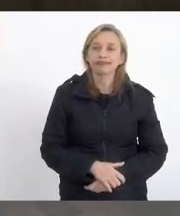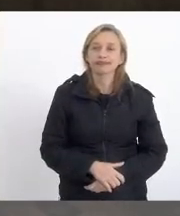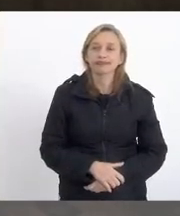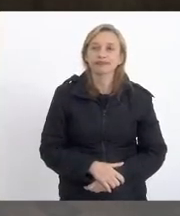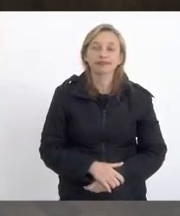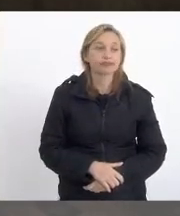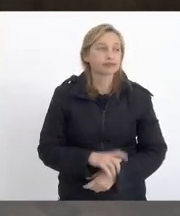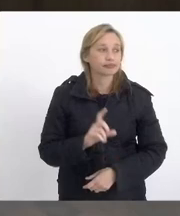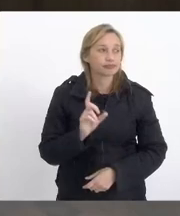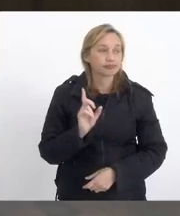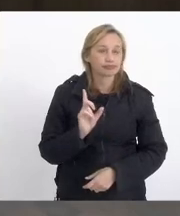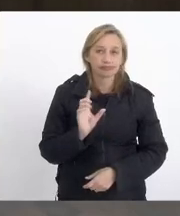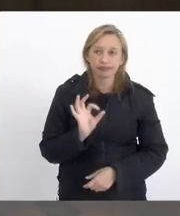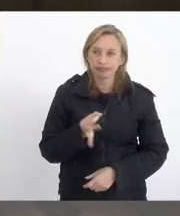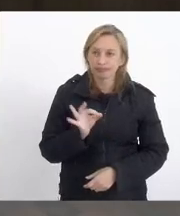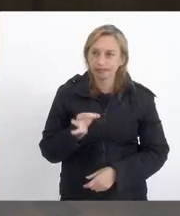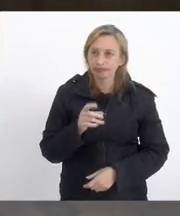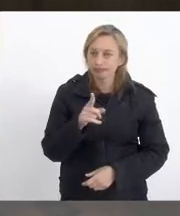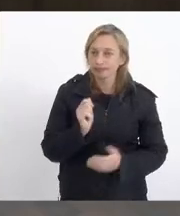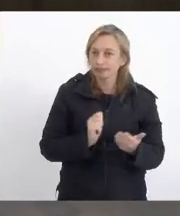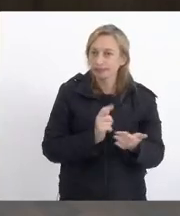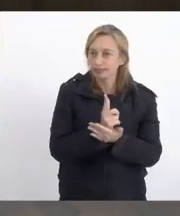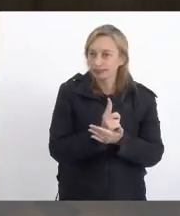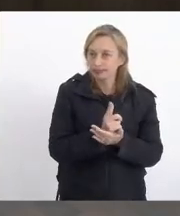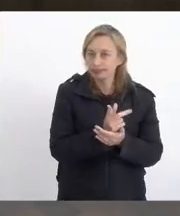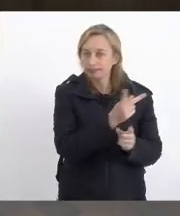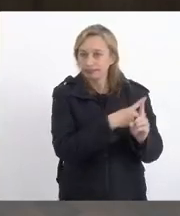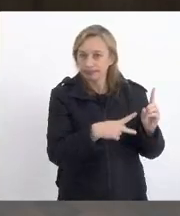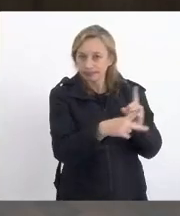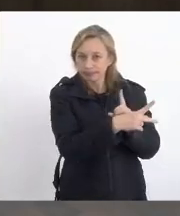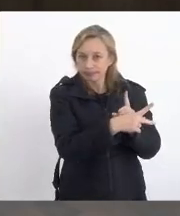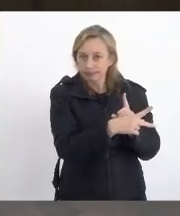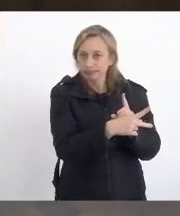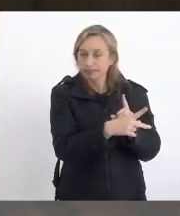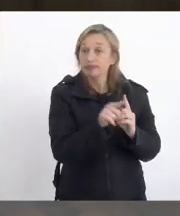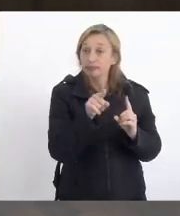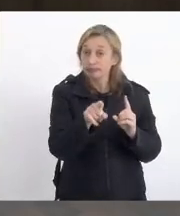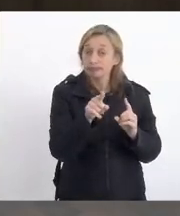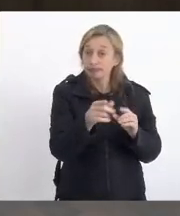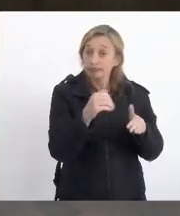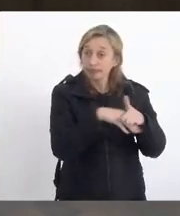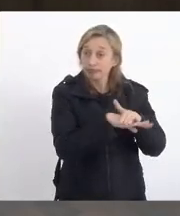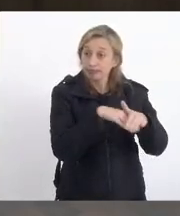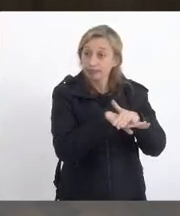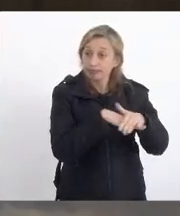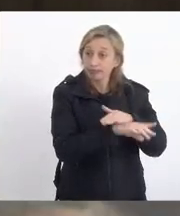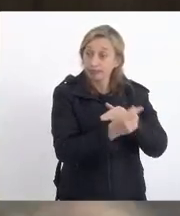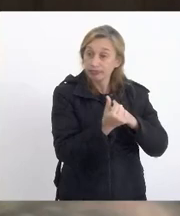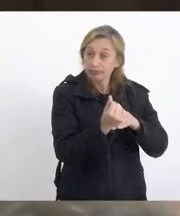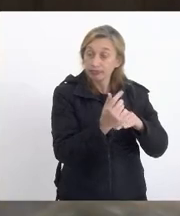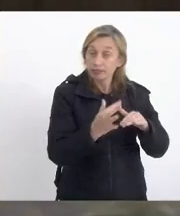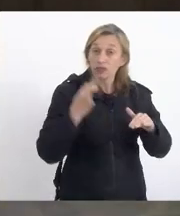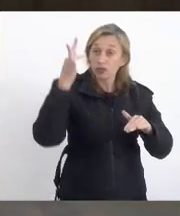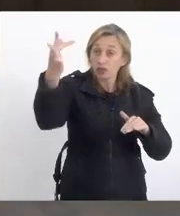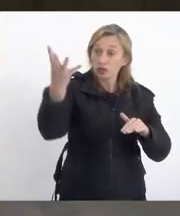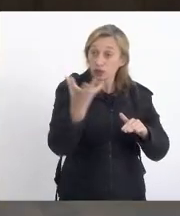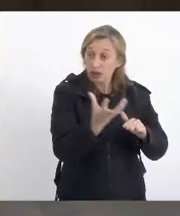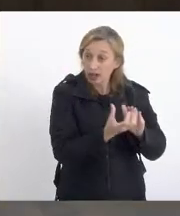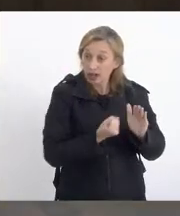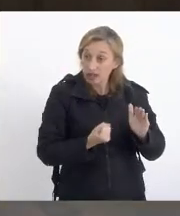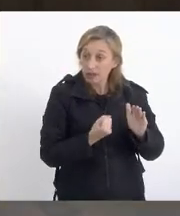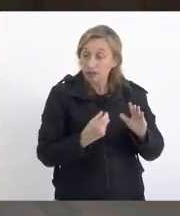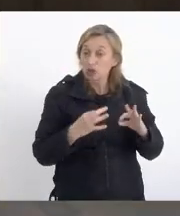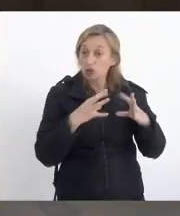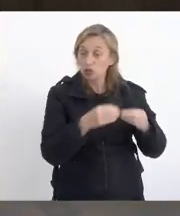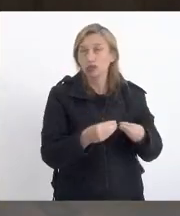Porque a lógica de você contribuir para um sistema de previdência é você guardar dinheiro para usufruir no futuro. Ou